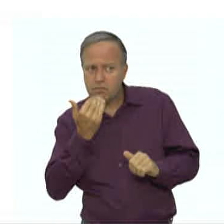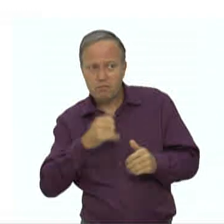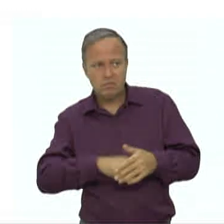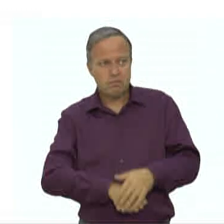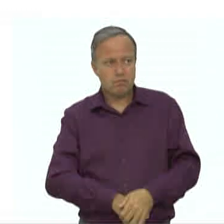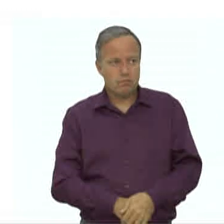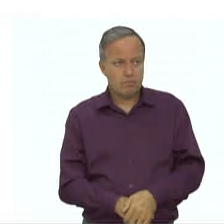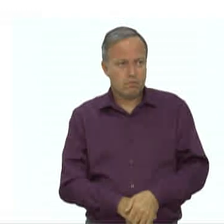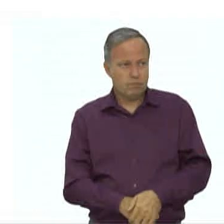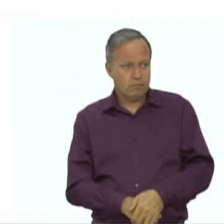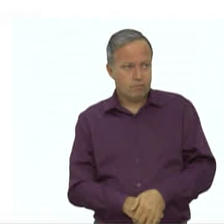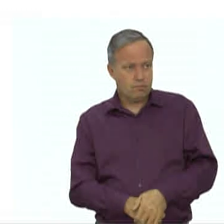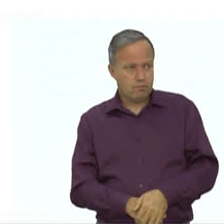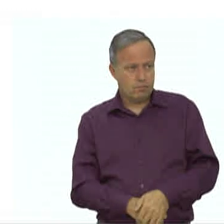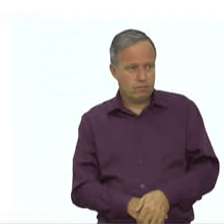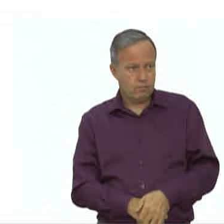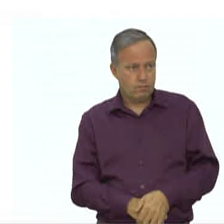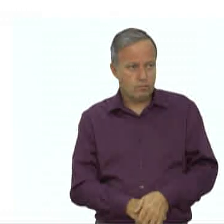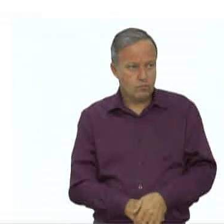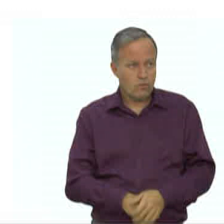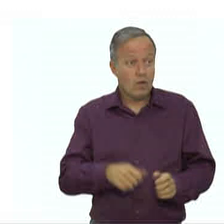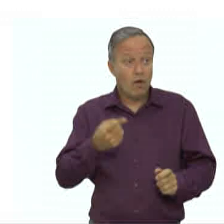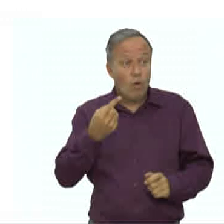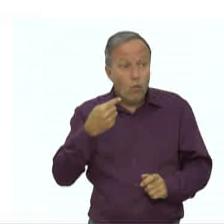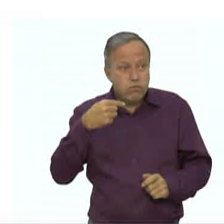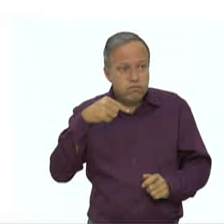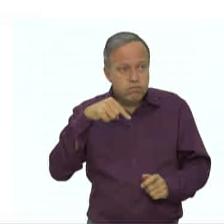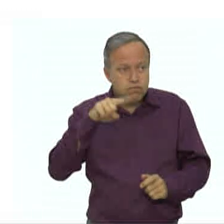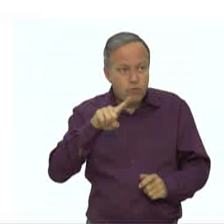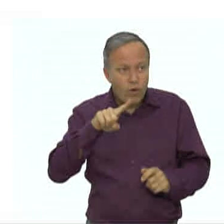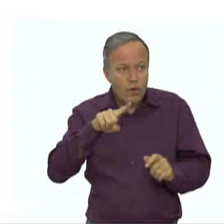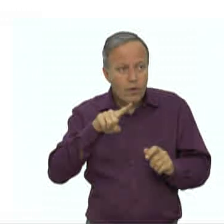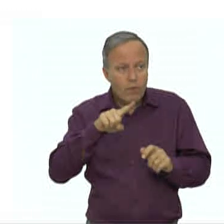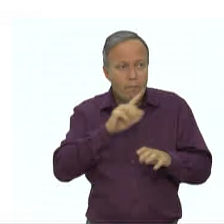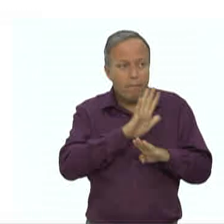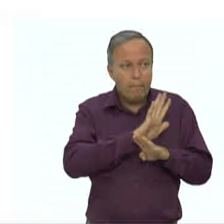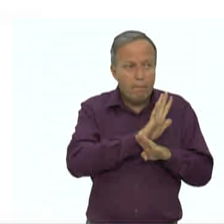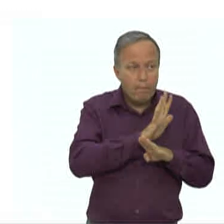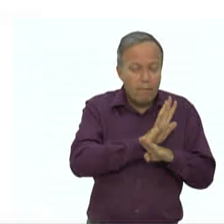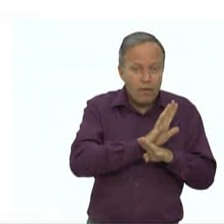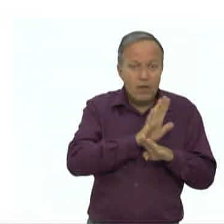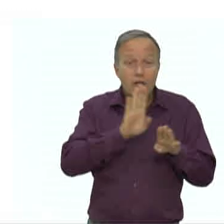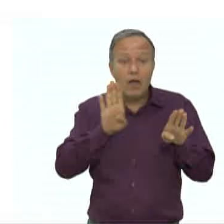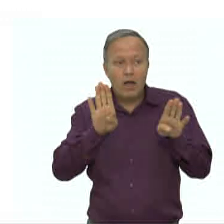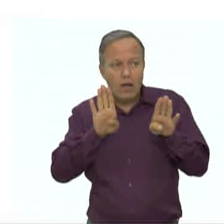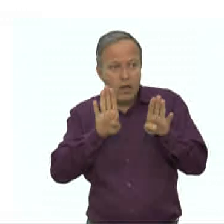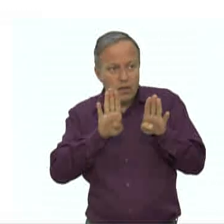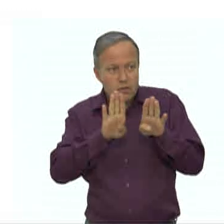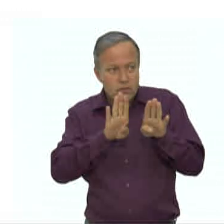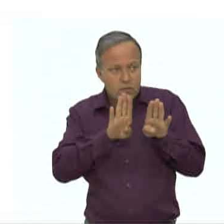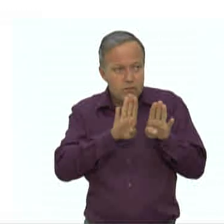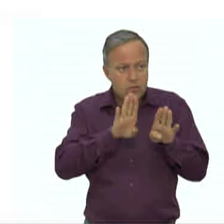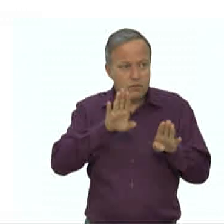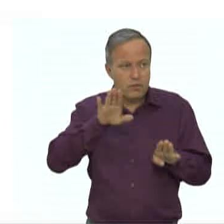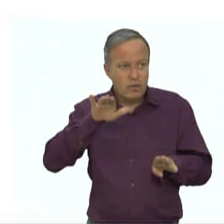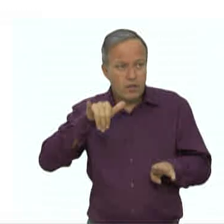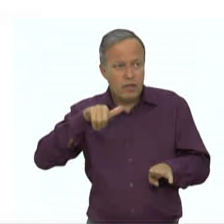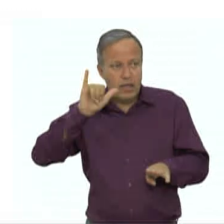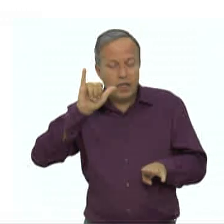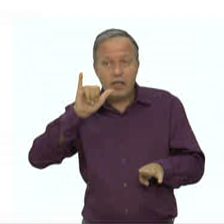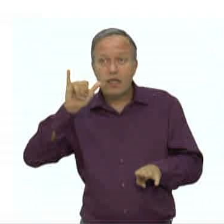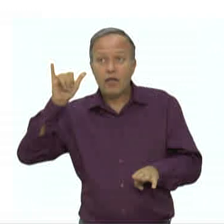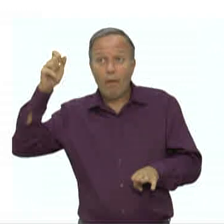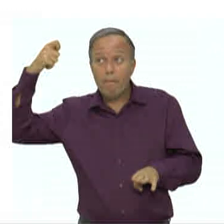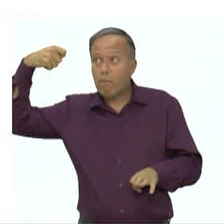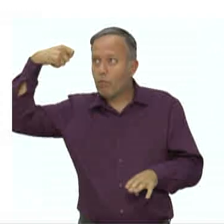a última. Voy al cine y al museo. Ou existe uma outra